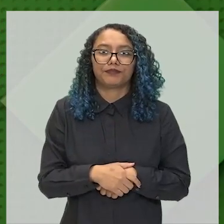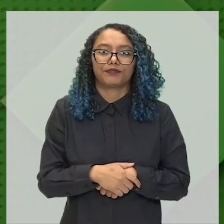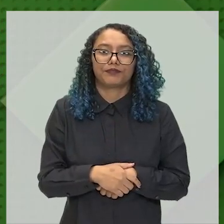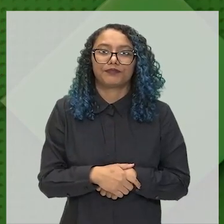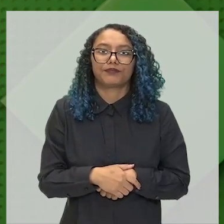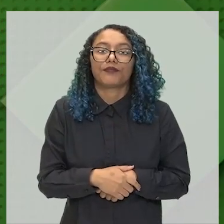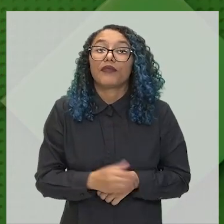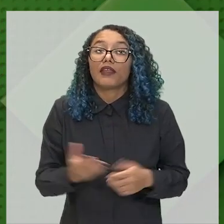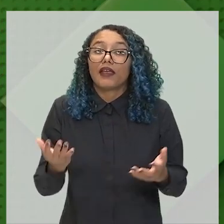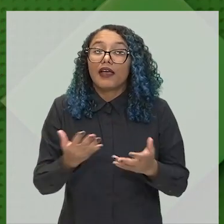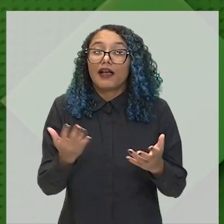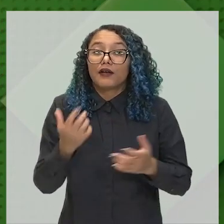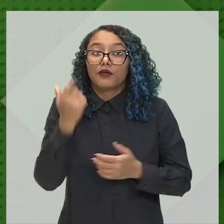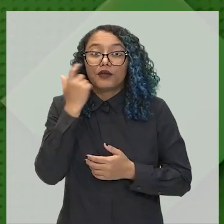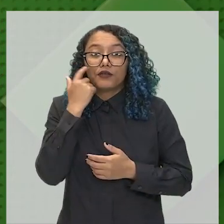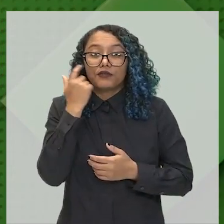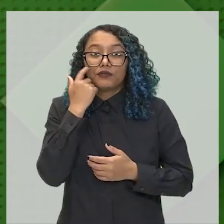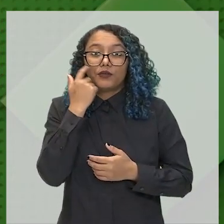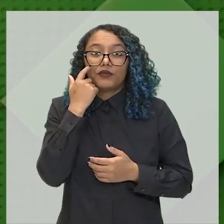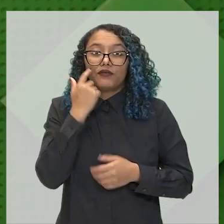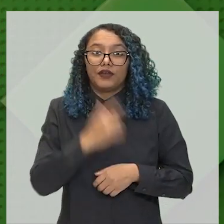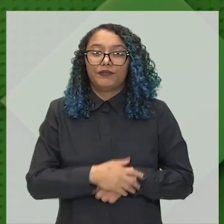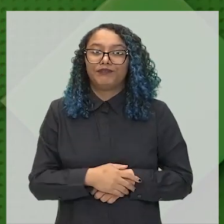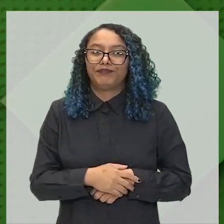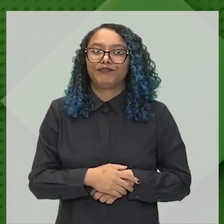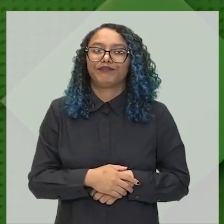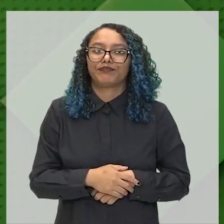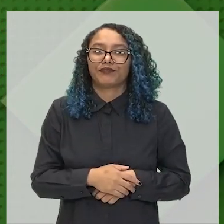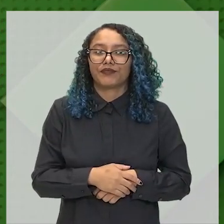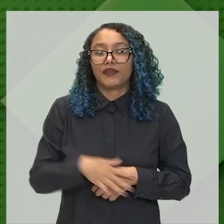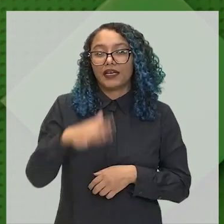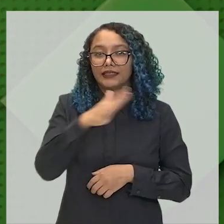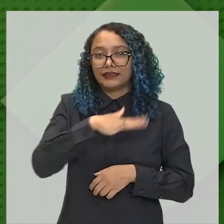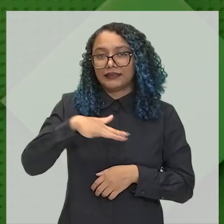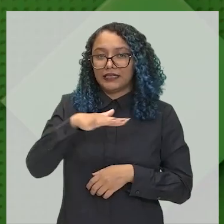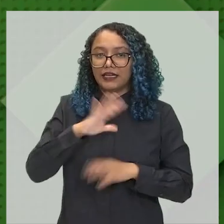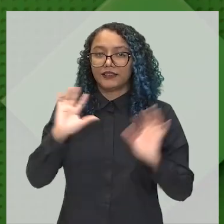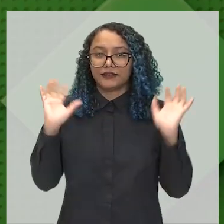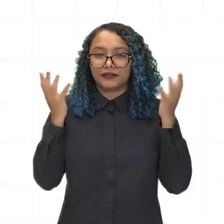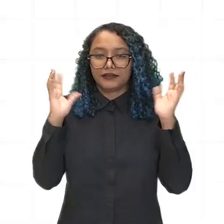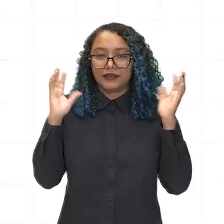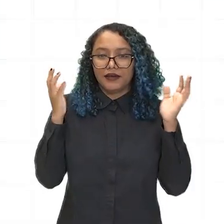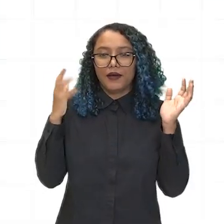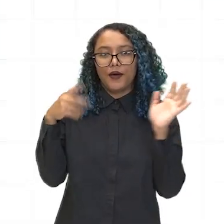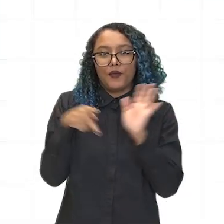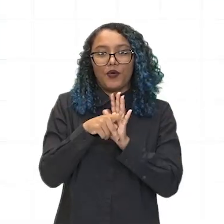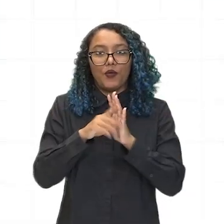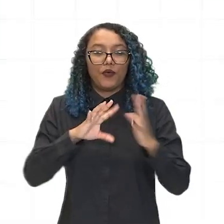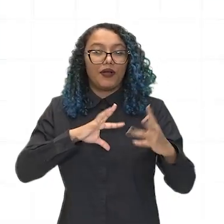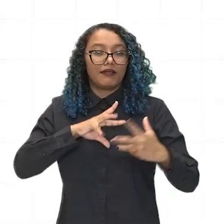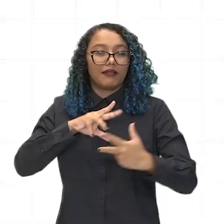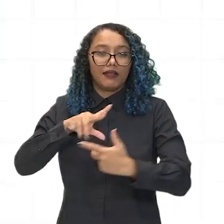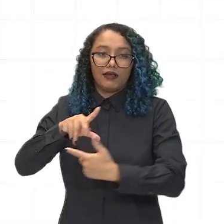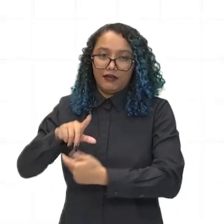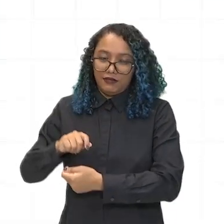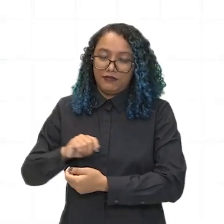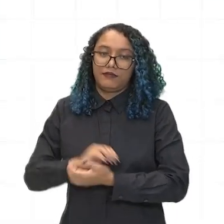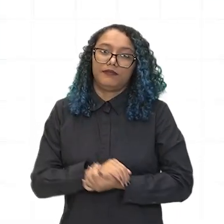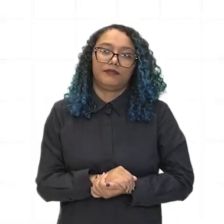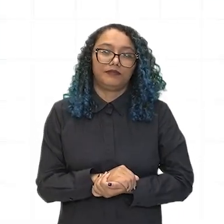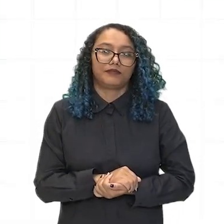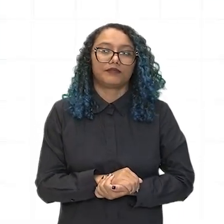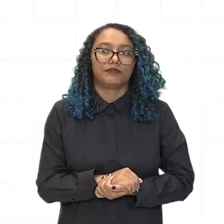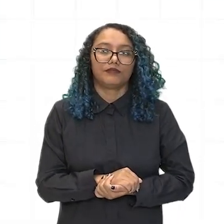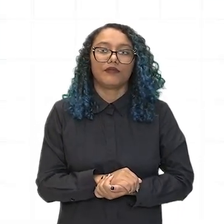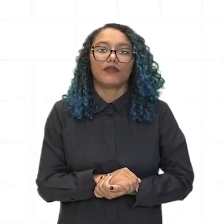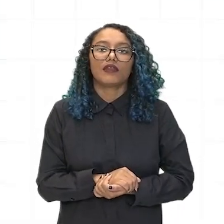tá bom? Então, nós vamos ver aí sobre as zonas climáticas da Terra. Vejam aí que as zonas climáticas da